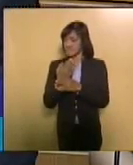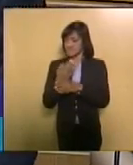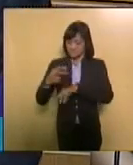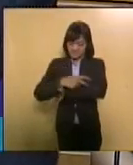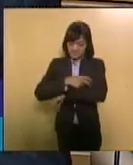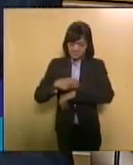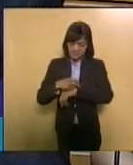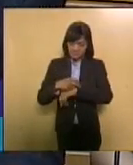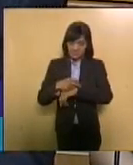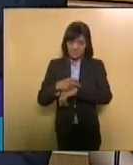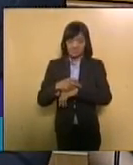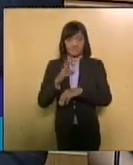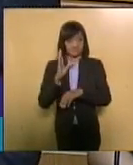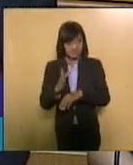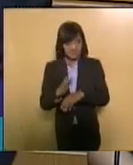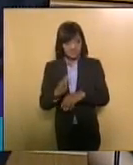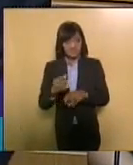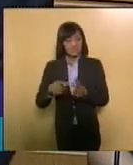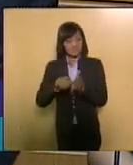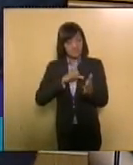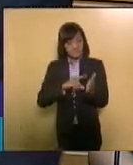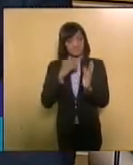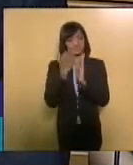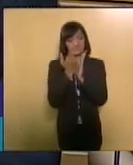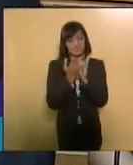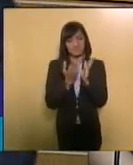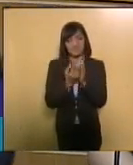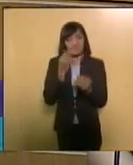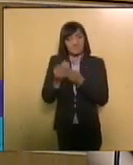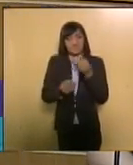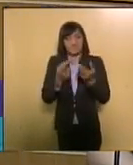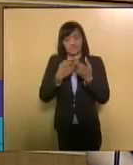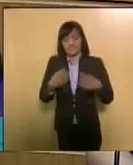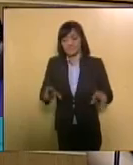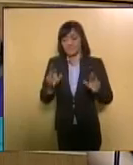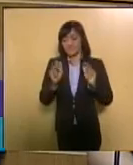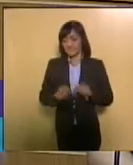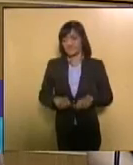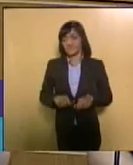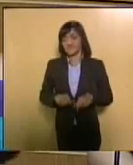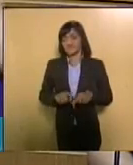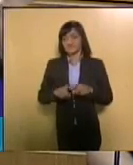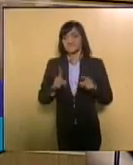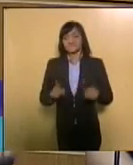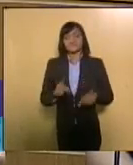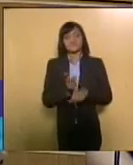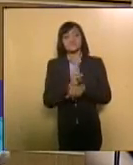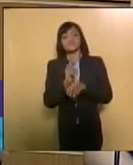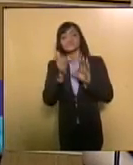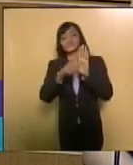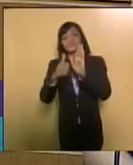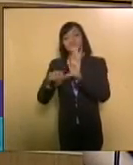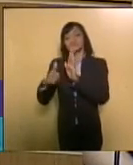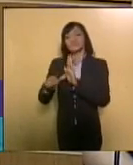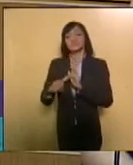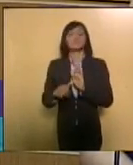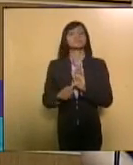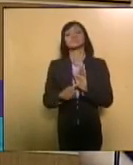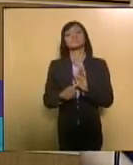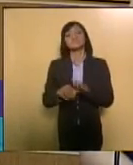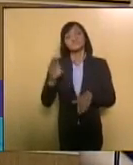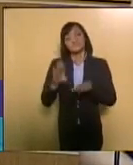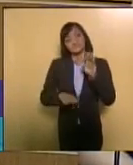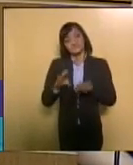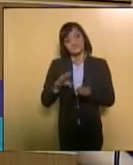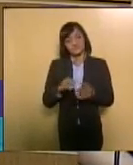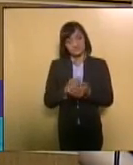vamos fazer um planejamento Quais são as ações necessárias essas ações por suas vez tem que ser monitoradas tem que ser avaliadas porque muitas vezes